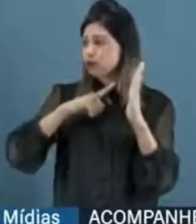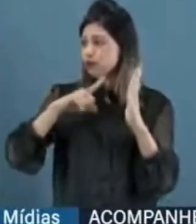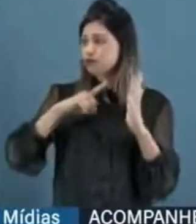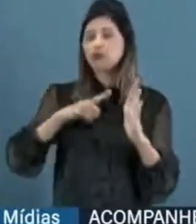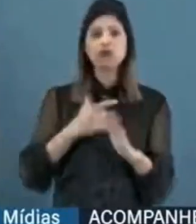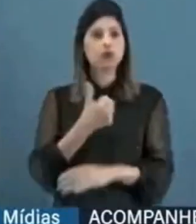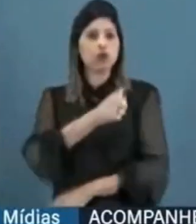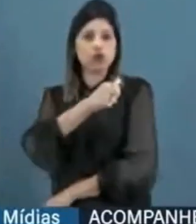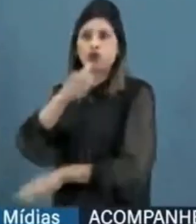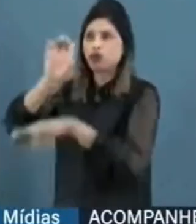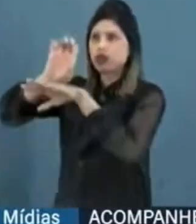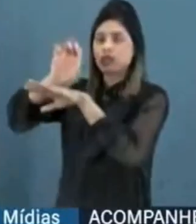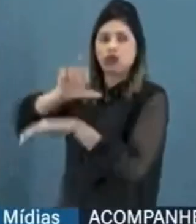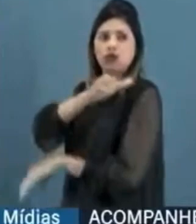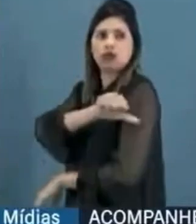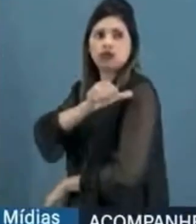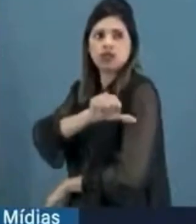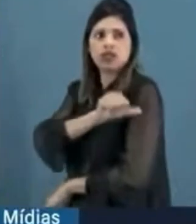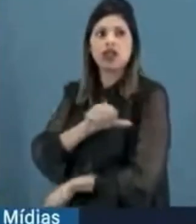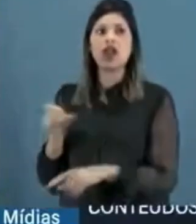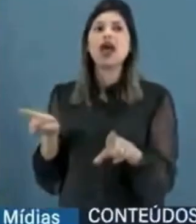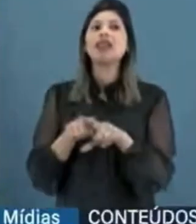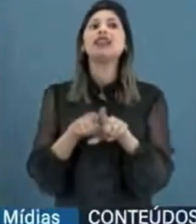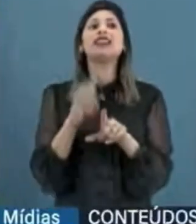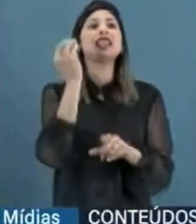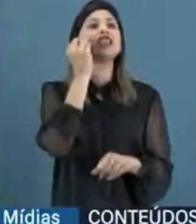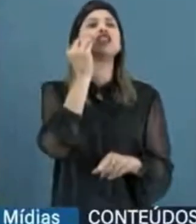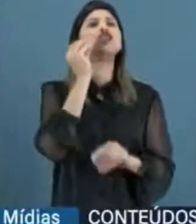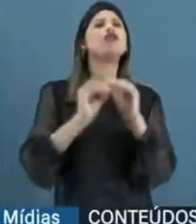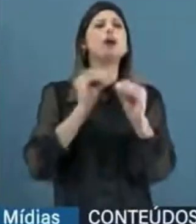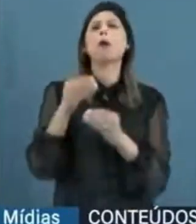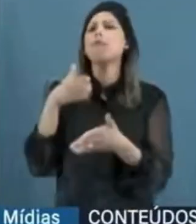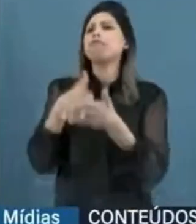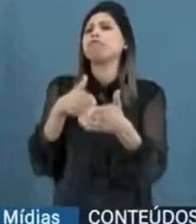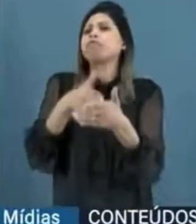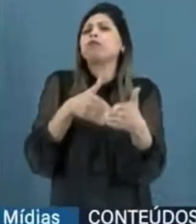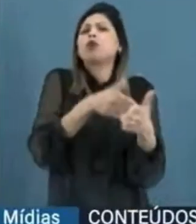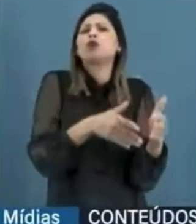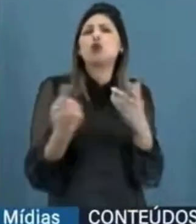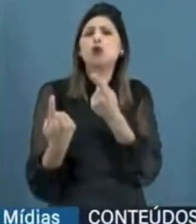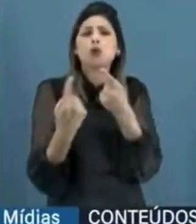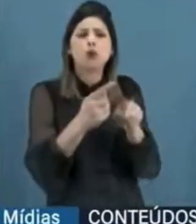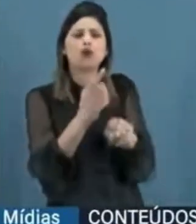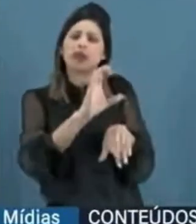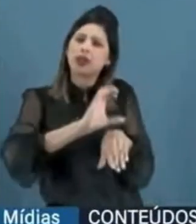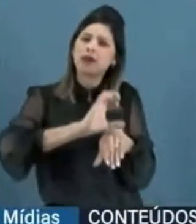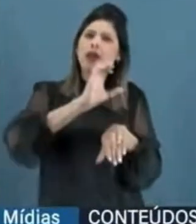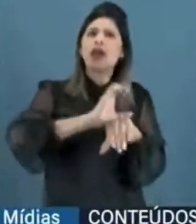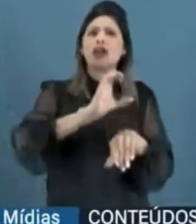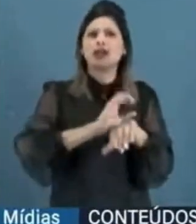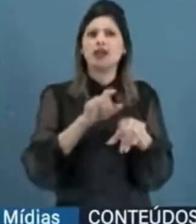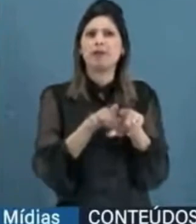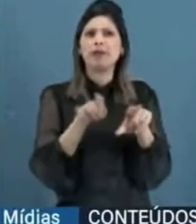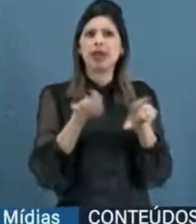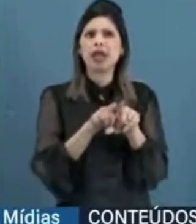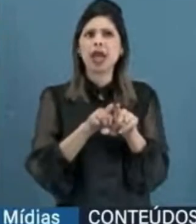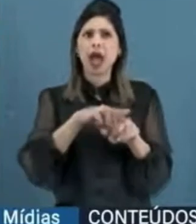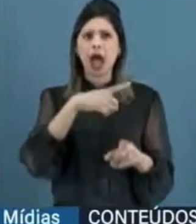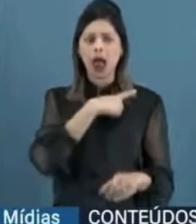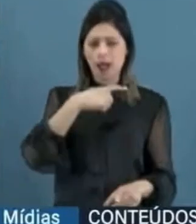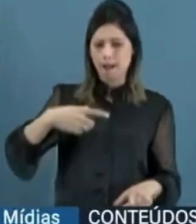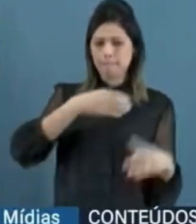61, a tentativa de romper a Constituição brasileira contra a posse de Jango, 64 também era contra